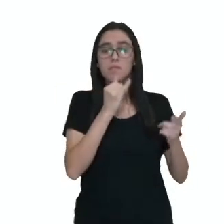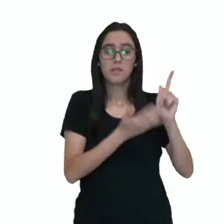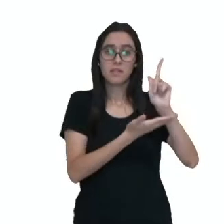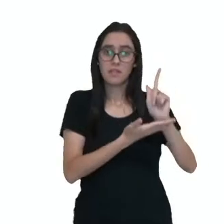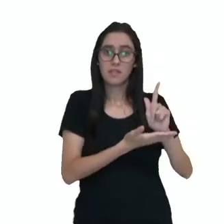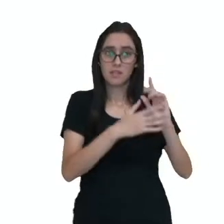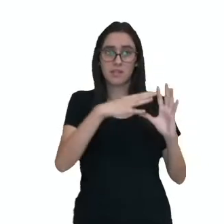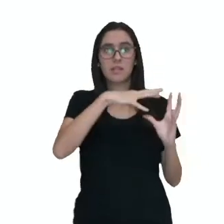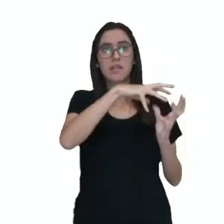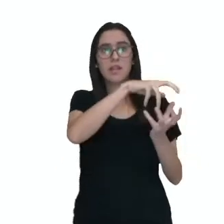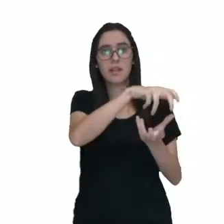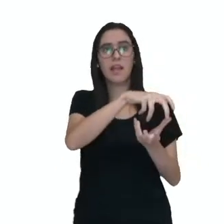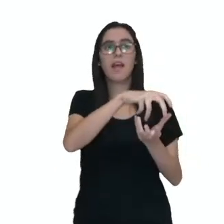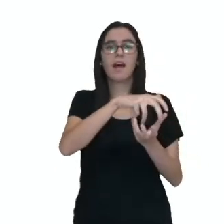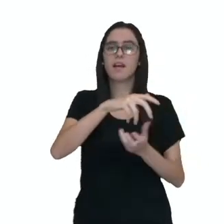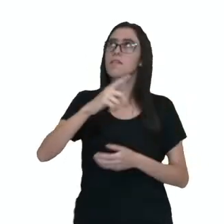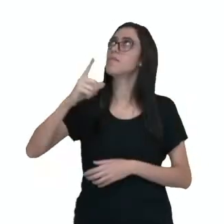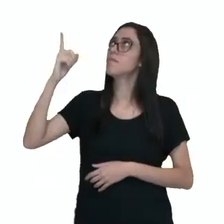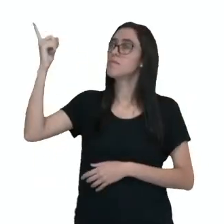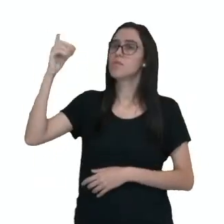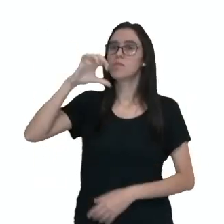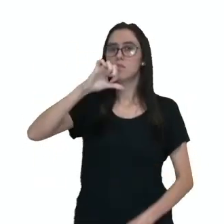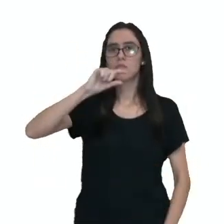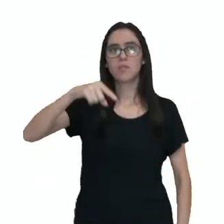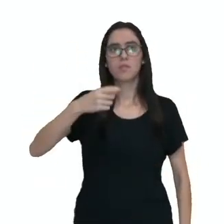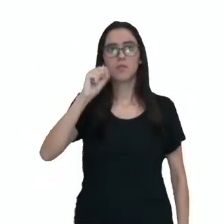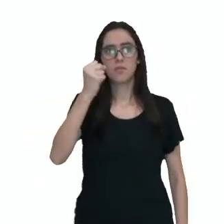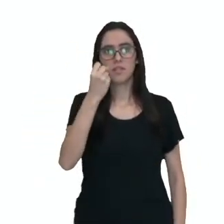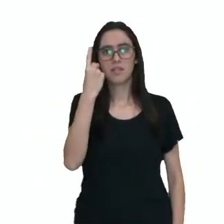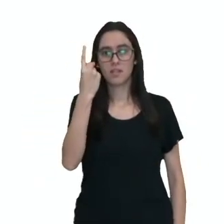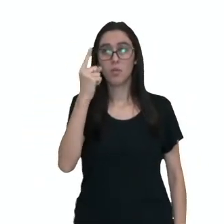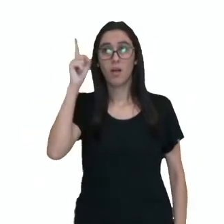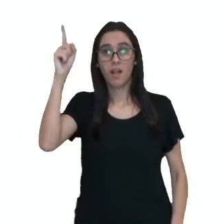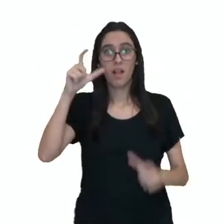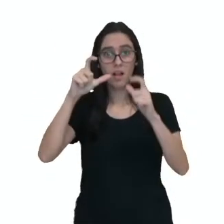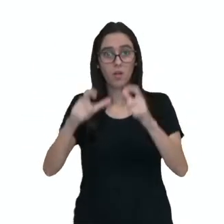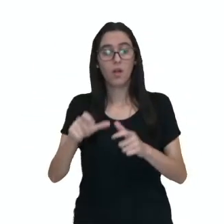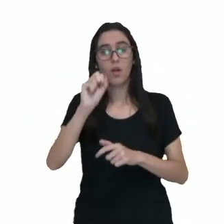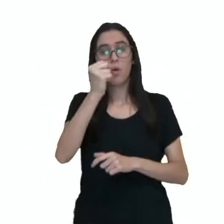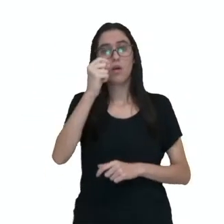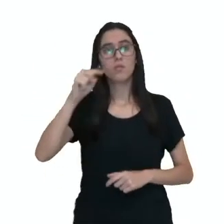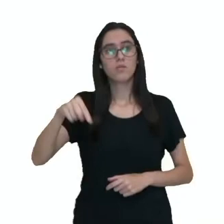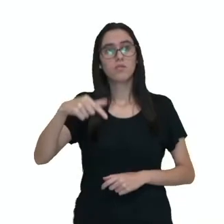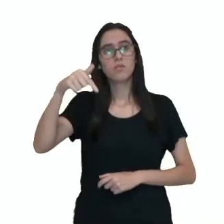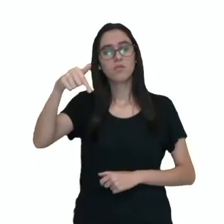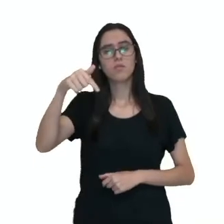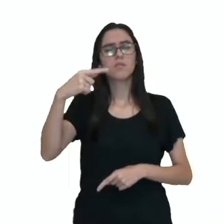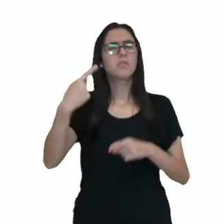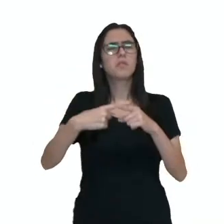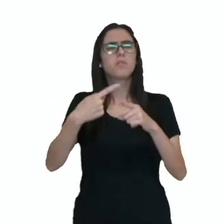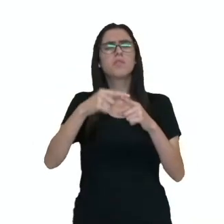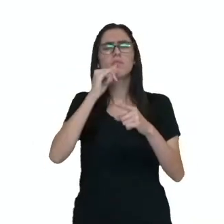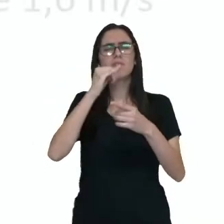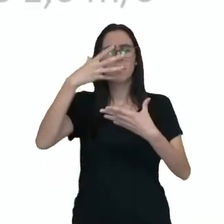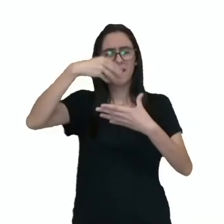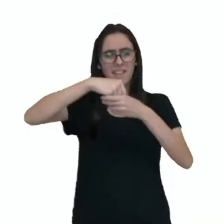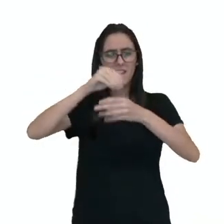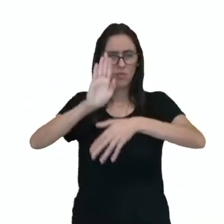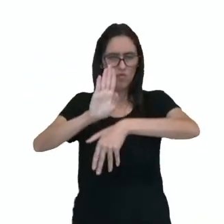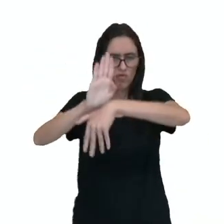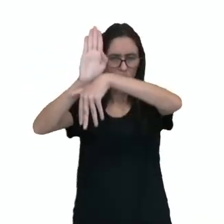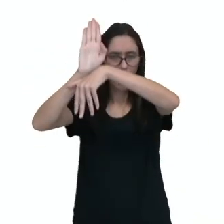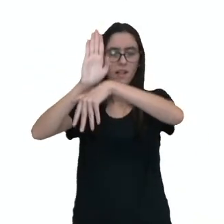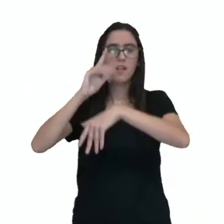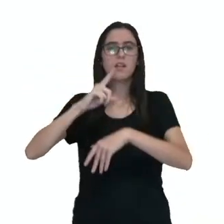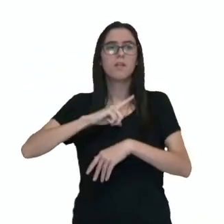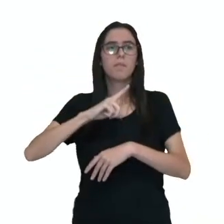aqui é 9,81 e lá na estação espacial é 9,87. Por que eu vejo essa questão dos astronautas aqui, por exemplo, flutuando,